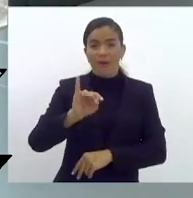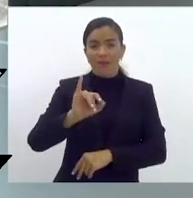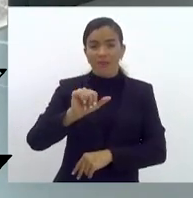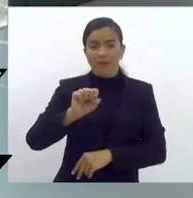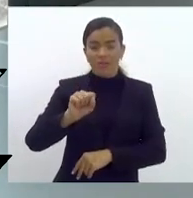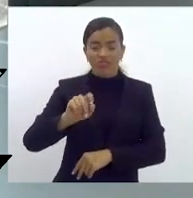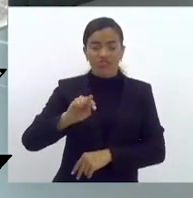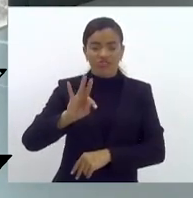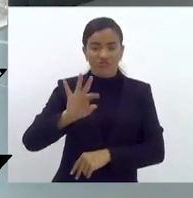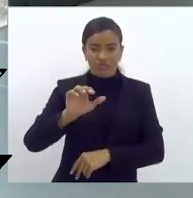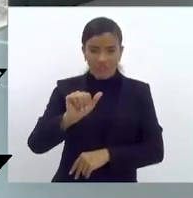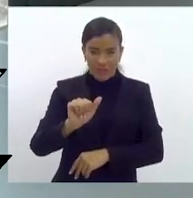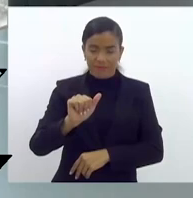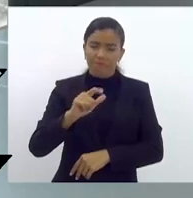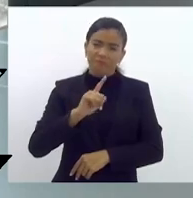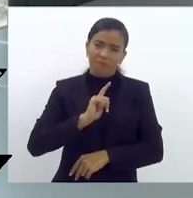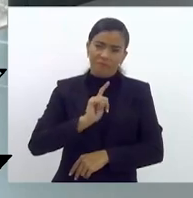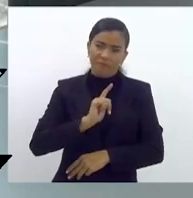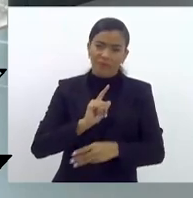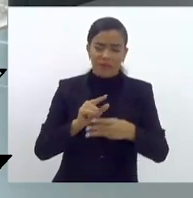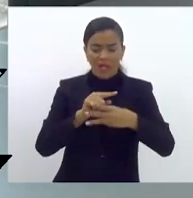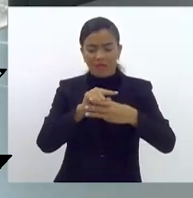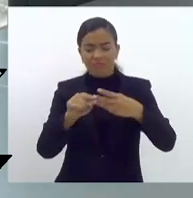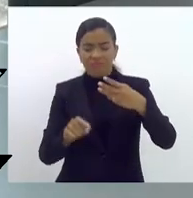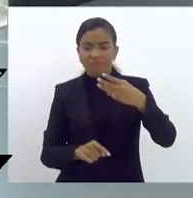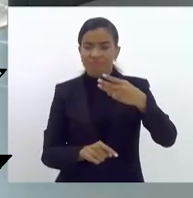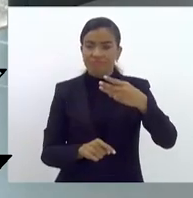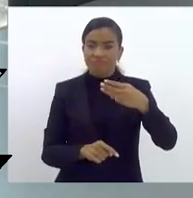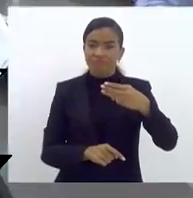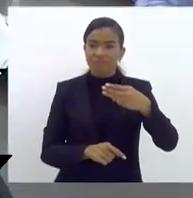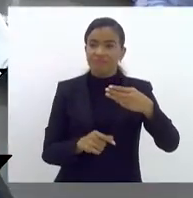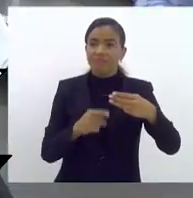Meriti a gente tem inúmeras leis parecidas